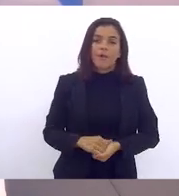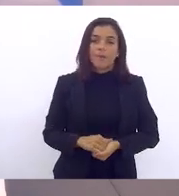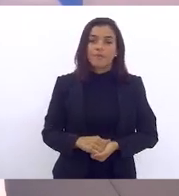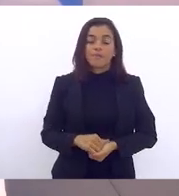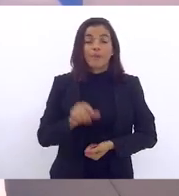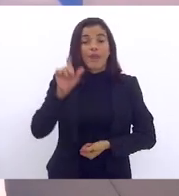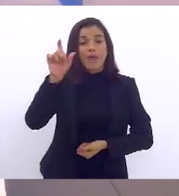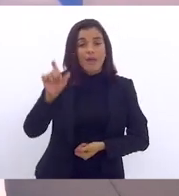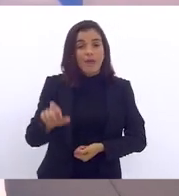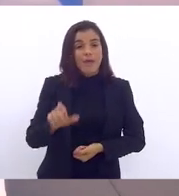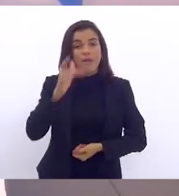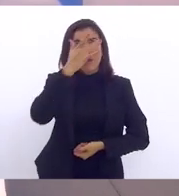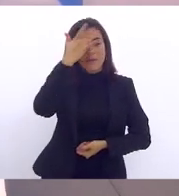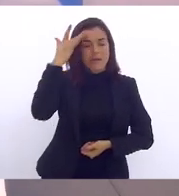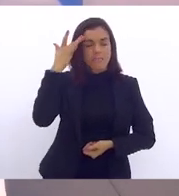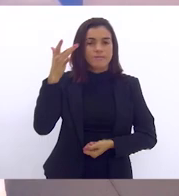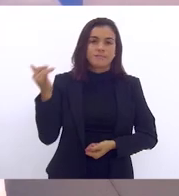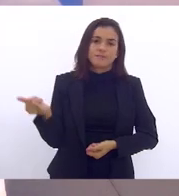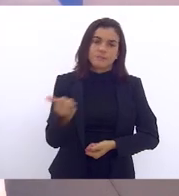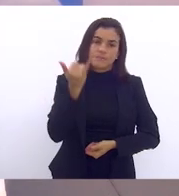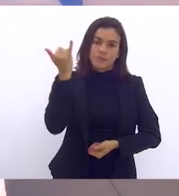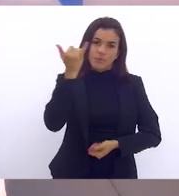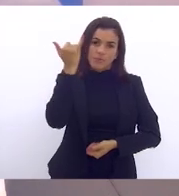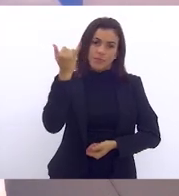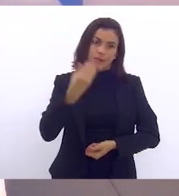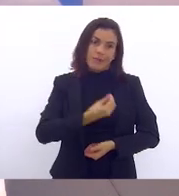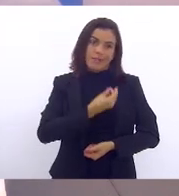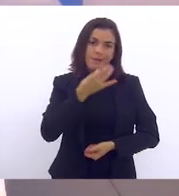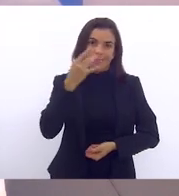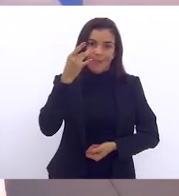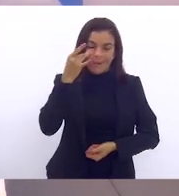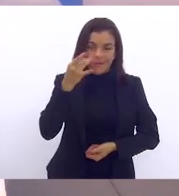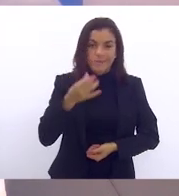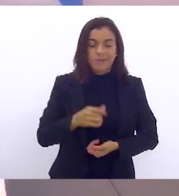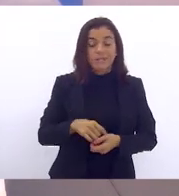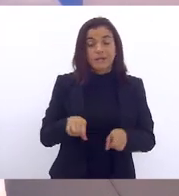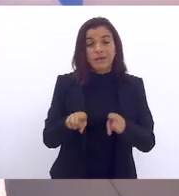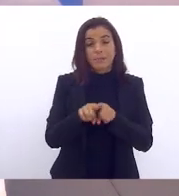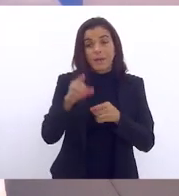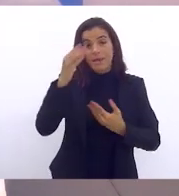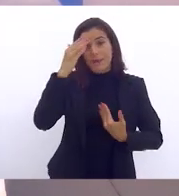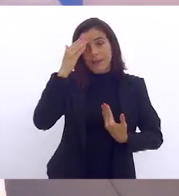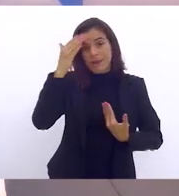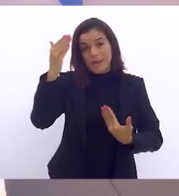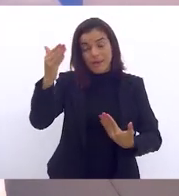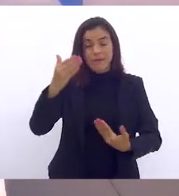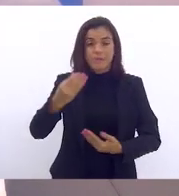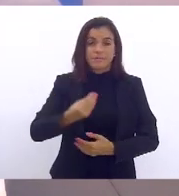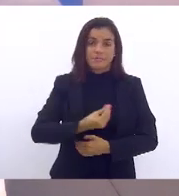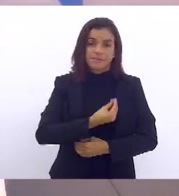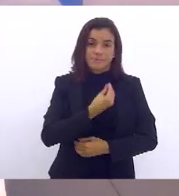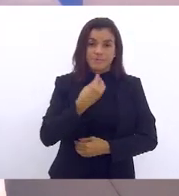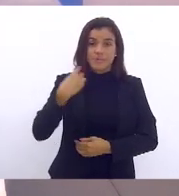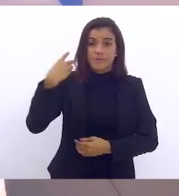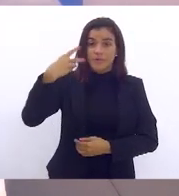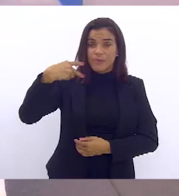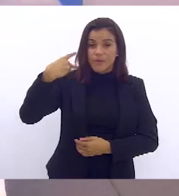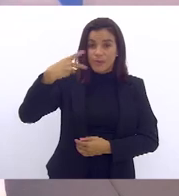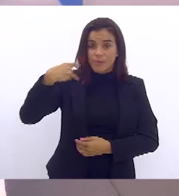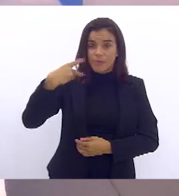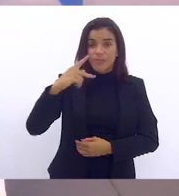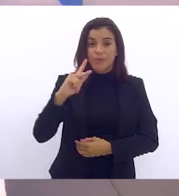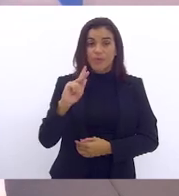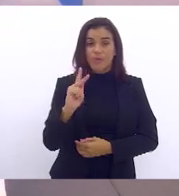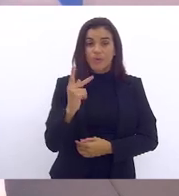é uma pessoa muito importante de estar aqui conosco agradecer aqui imensamente a presença do vereador Hugo